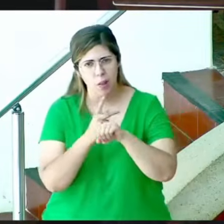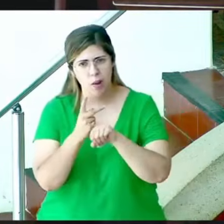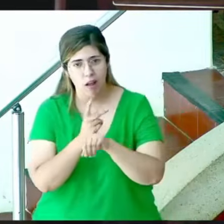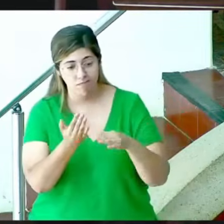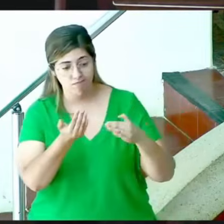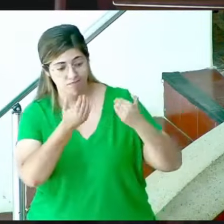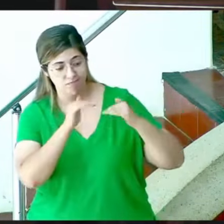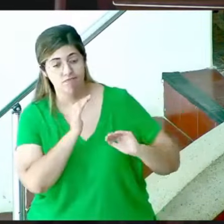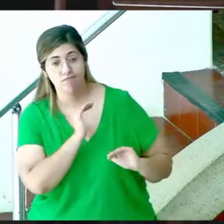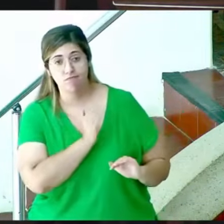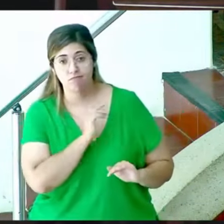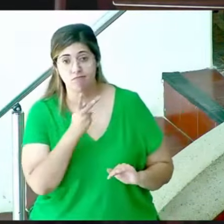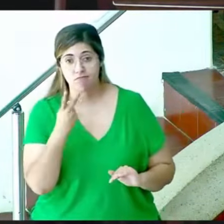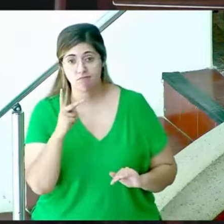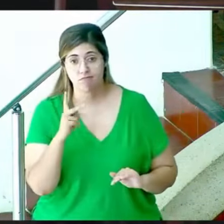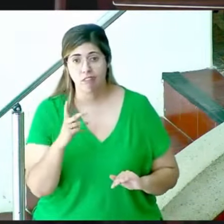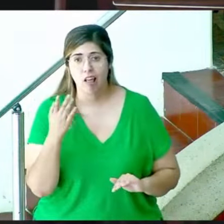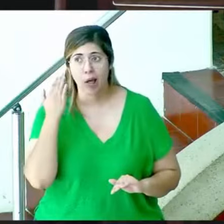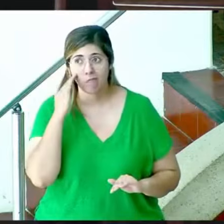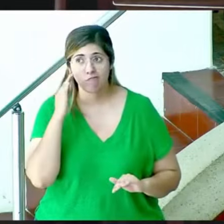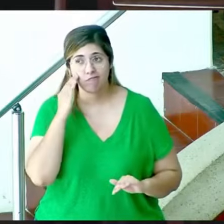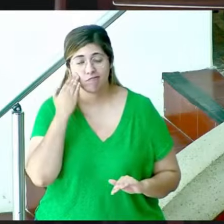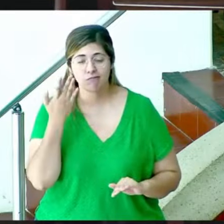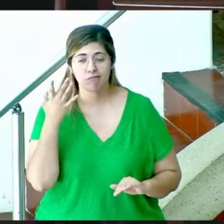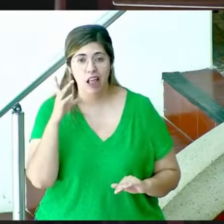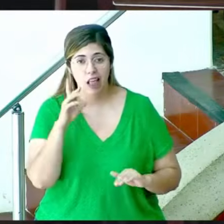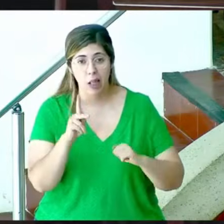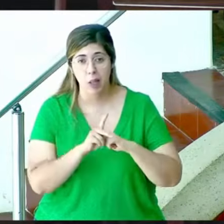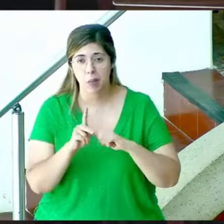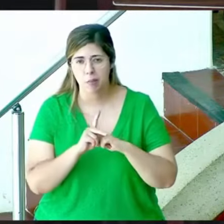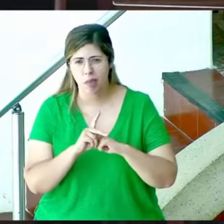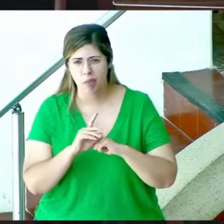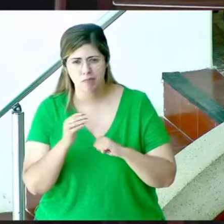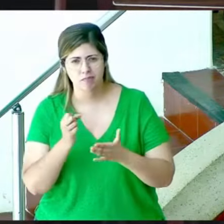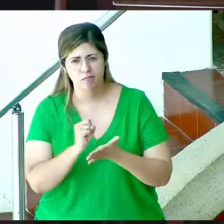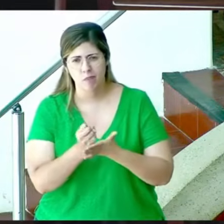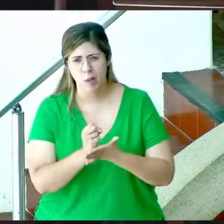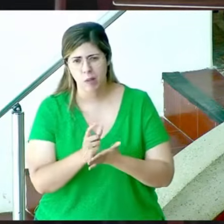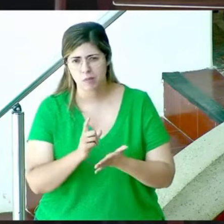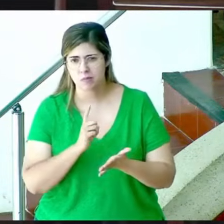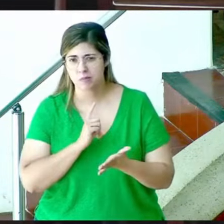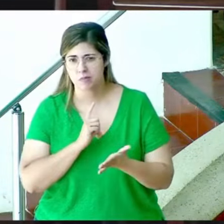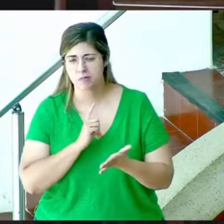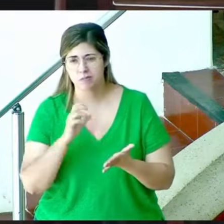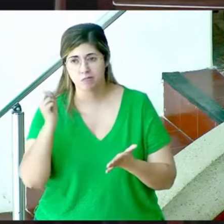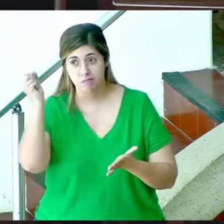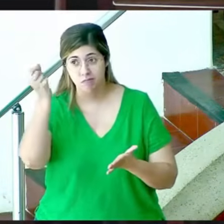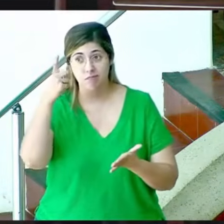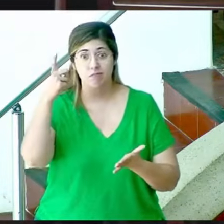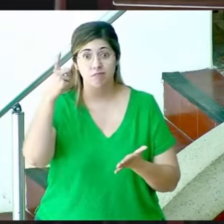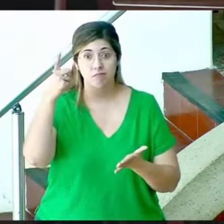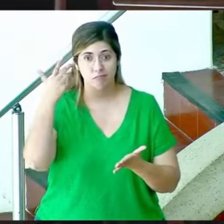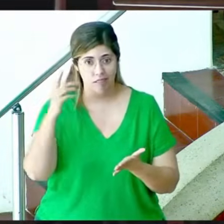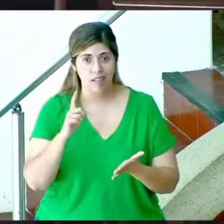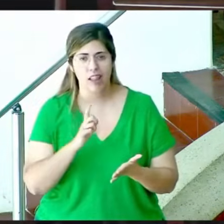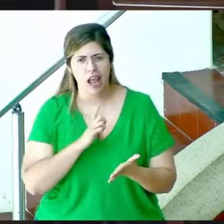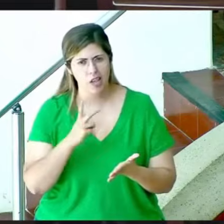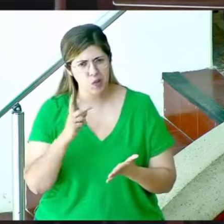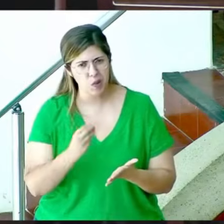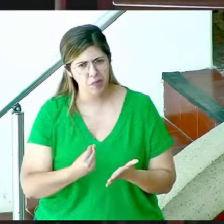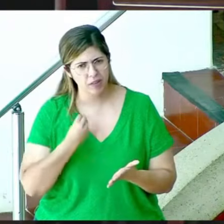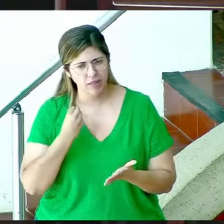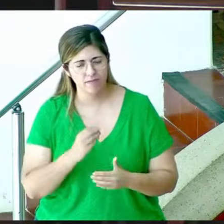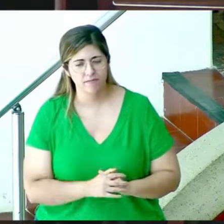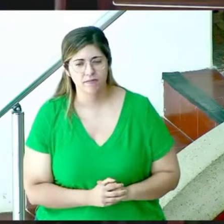vamos encontrar, à luz do que Pedro está falando, essa sobriedade, essa lucidez. Nós vamos encontrar a lucidez